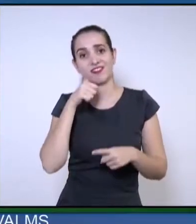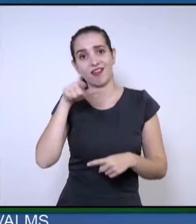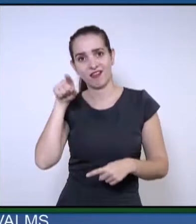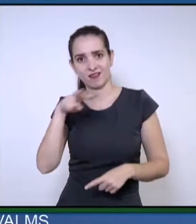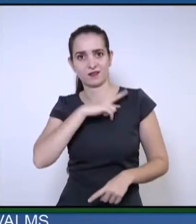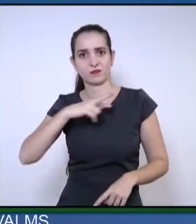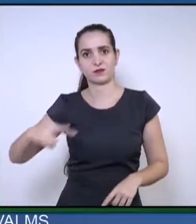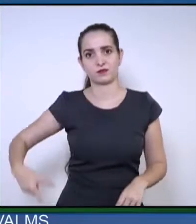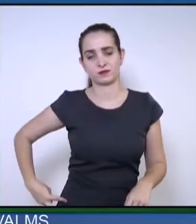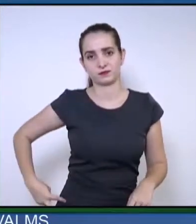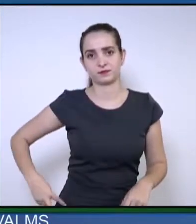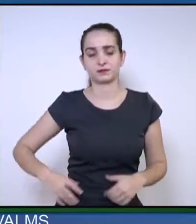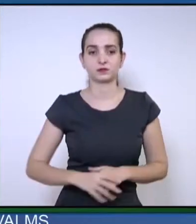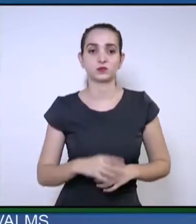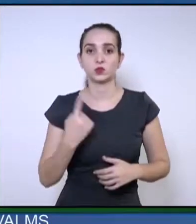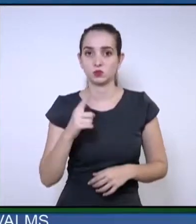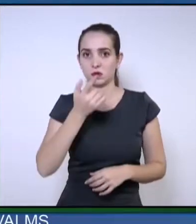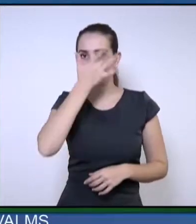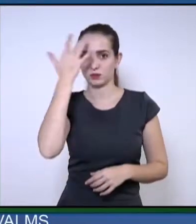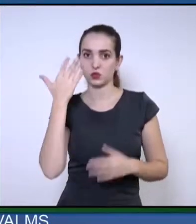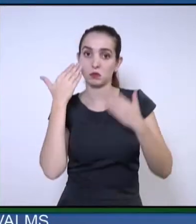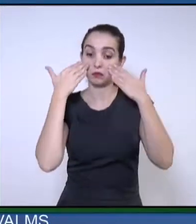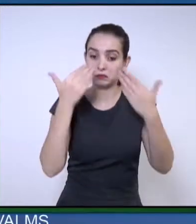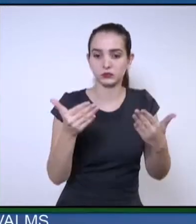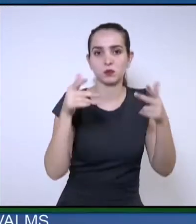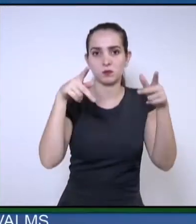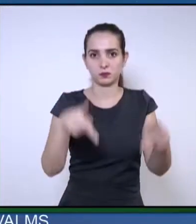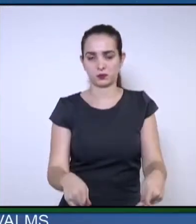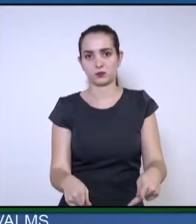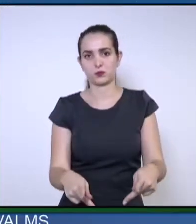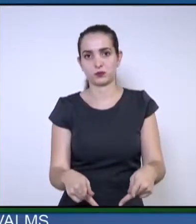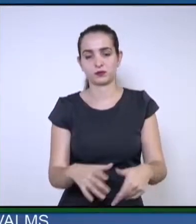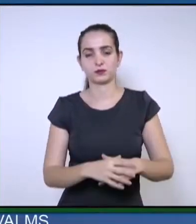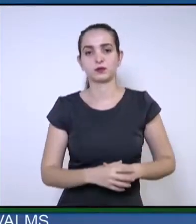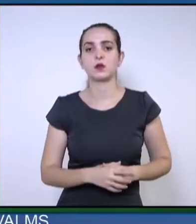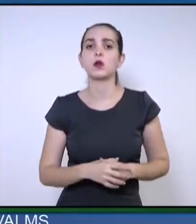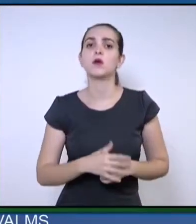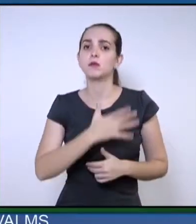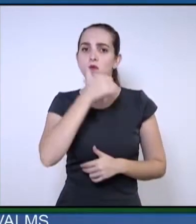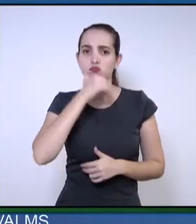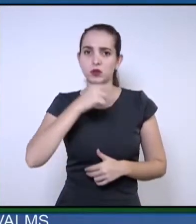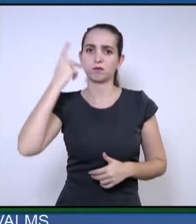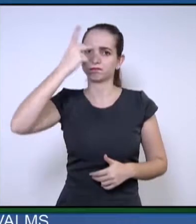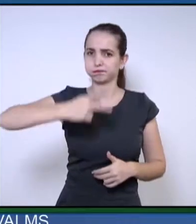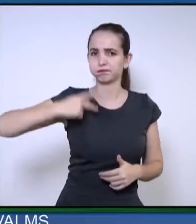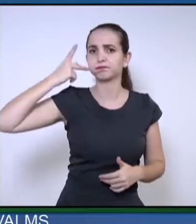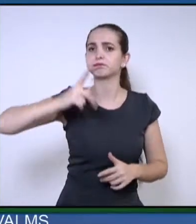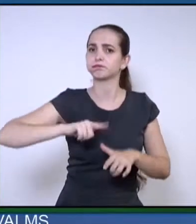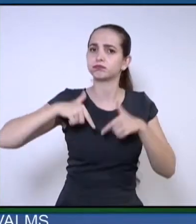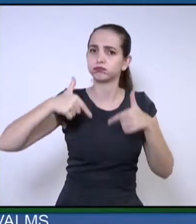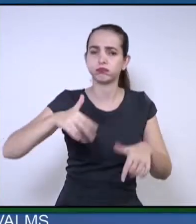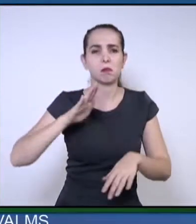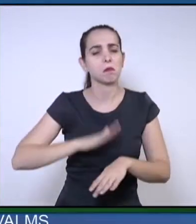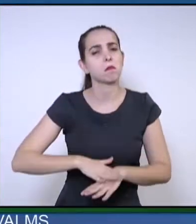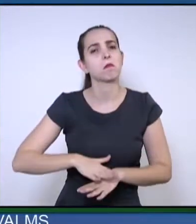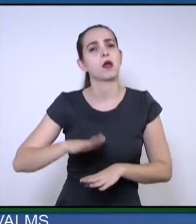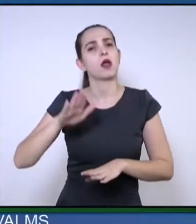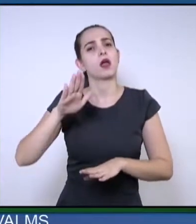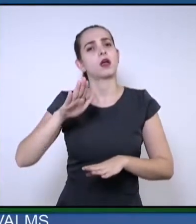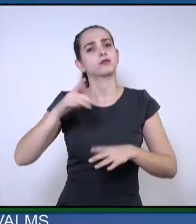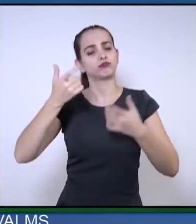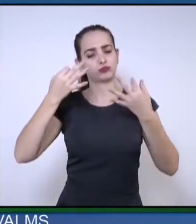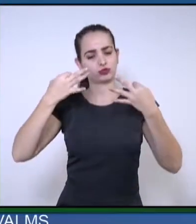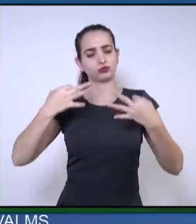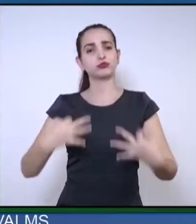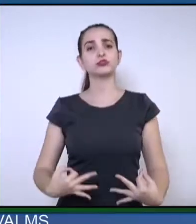vereadora, uma pessoa pública, uma política, e uma das mais nobres, que exercia